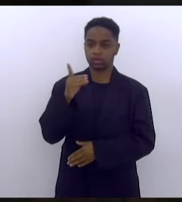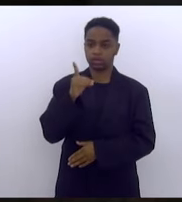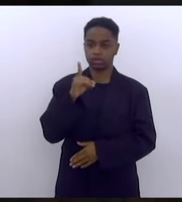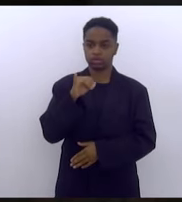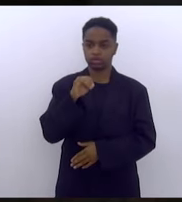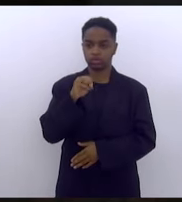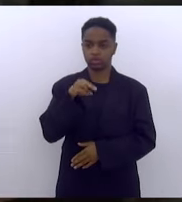lado.